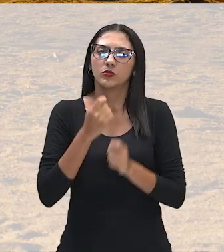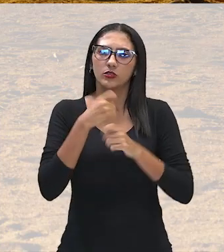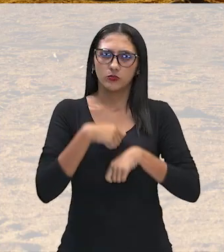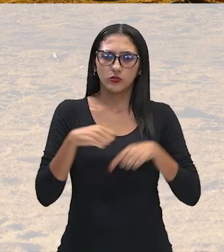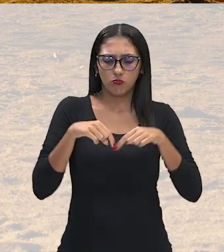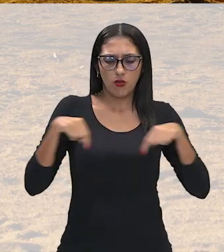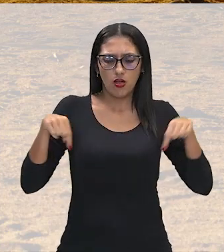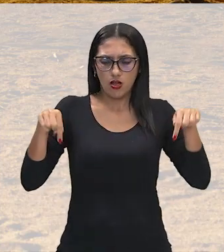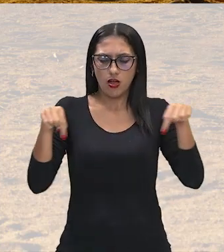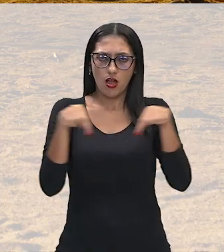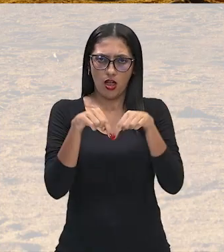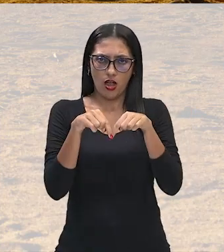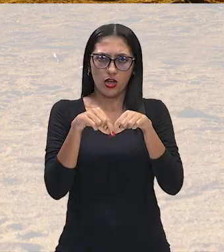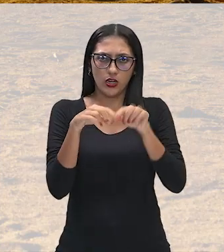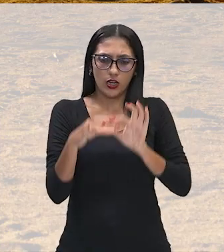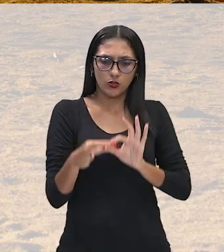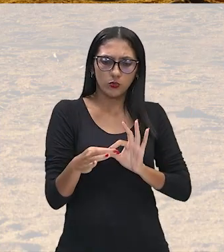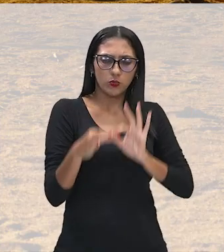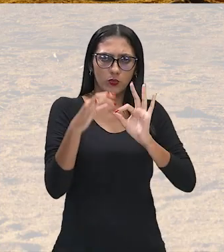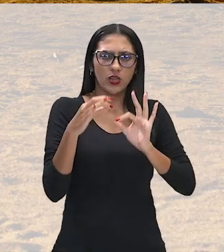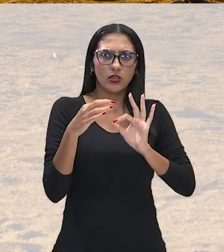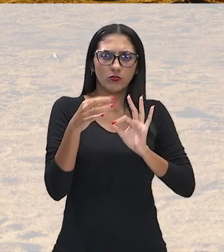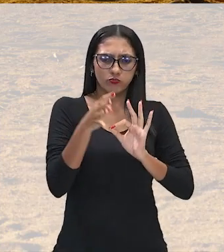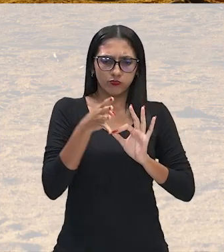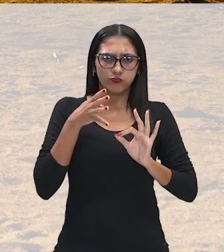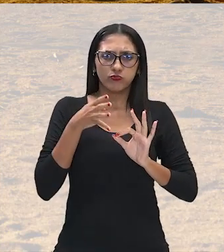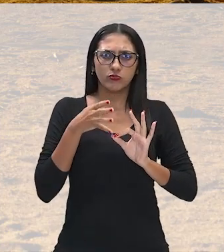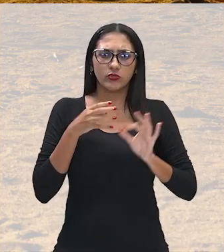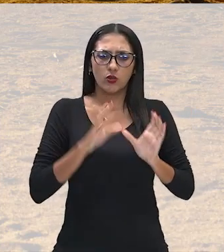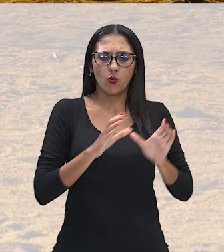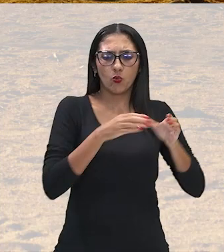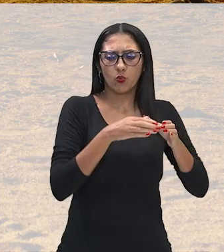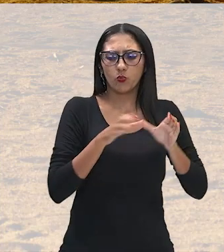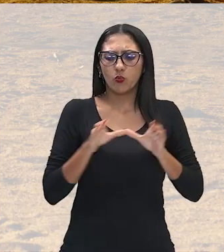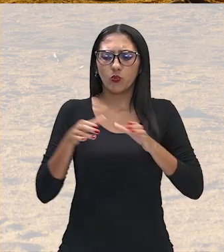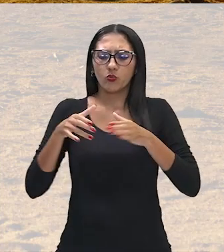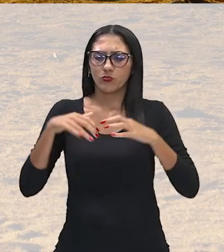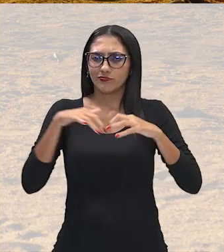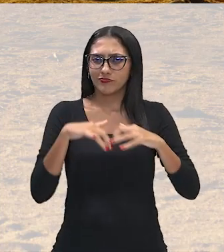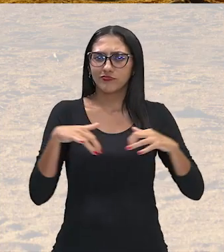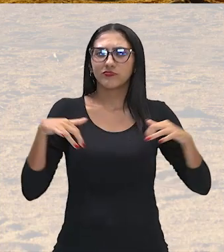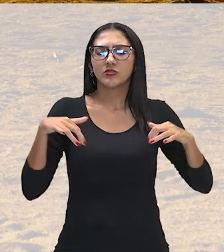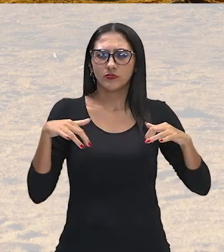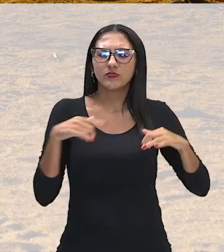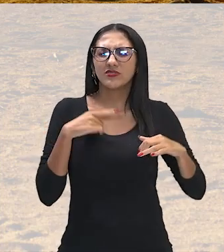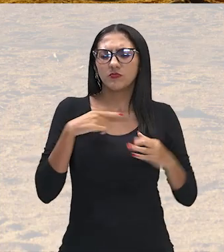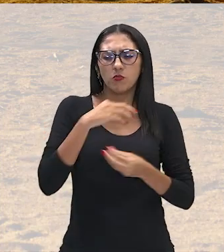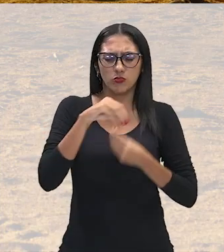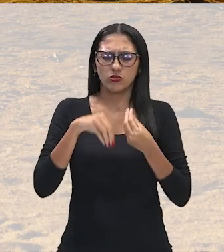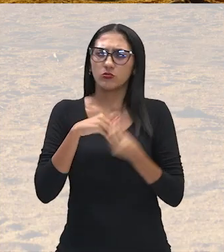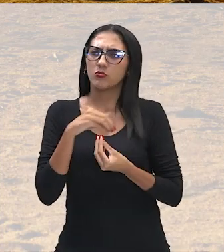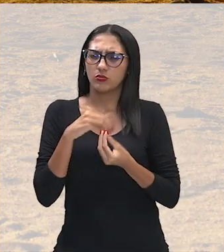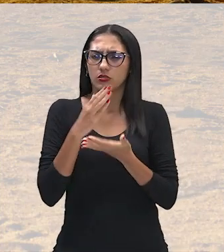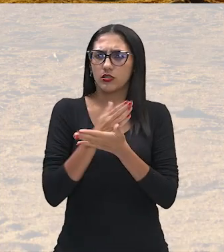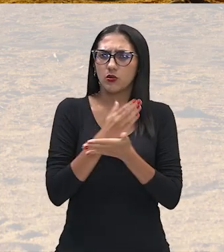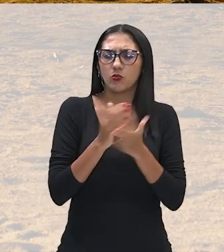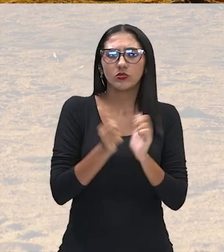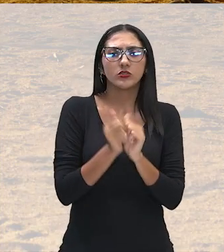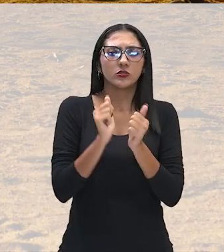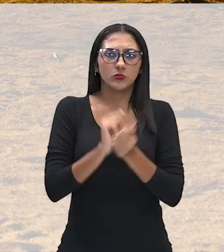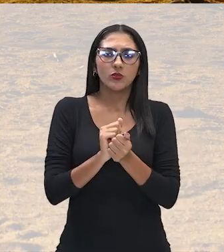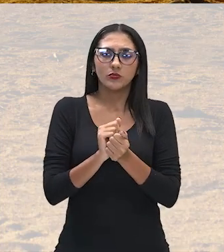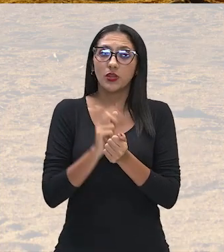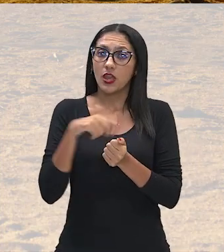jogada e vai misturar elementos ali do futebol e do voleibol. É um jogo que é jogado com os